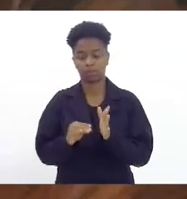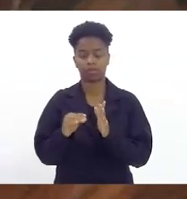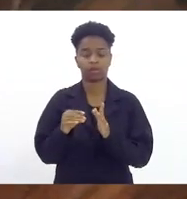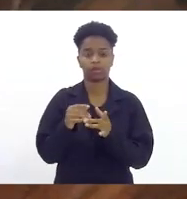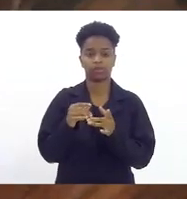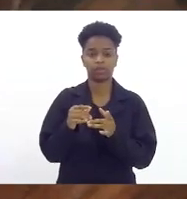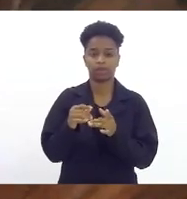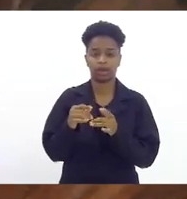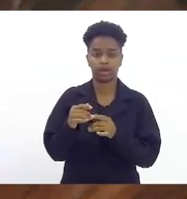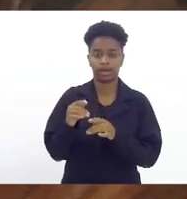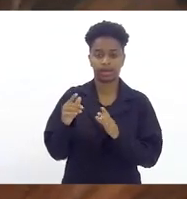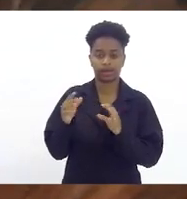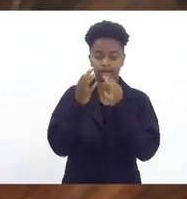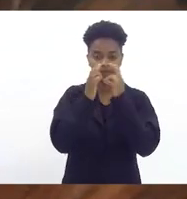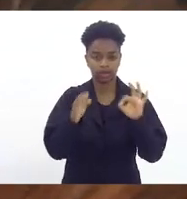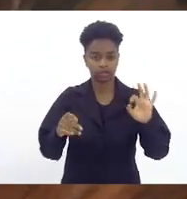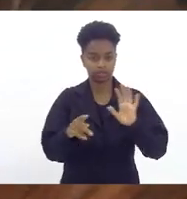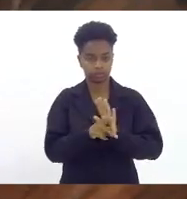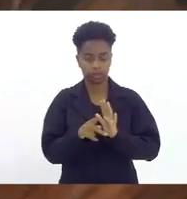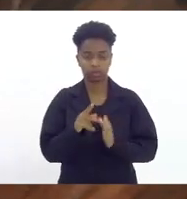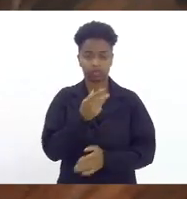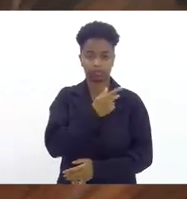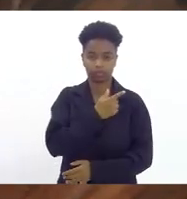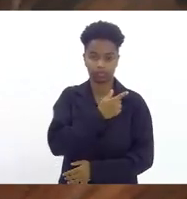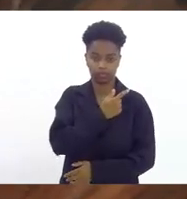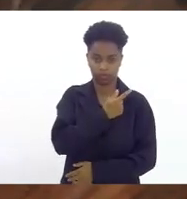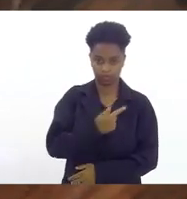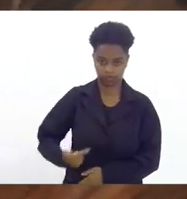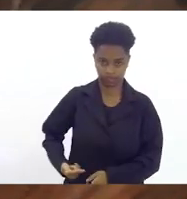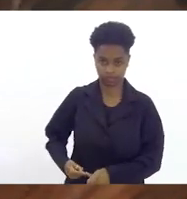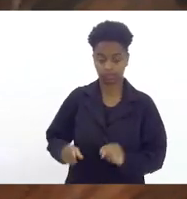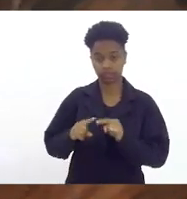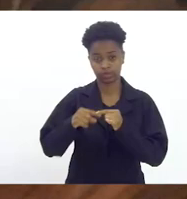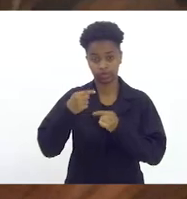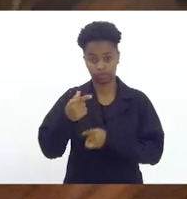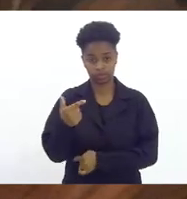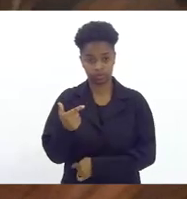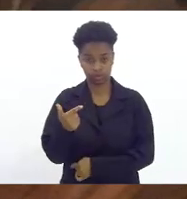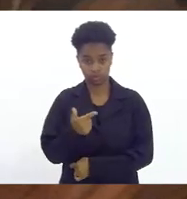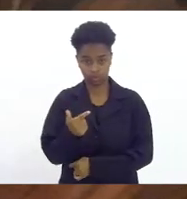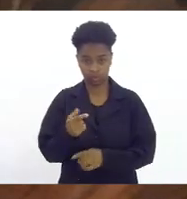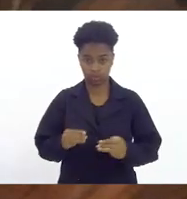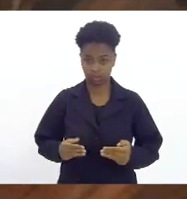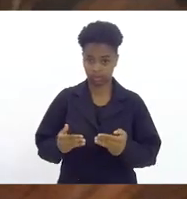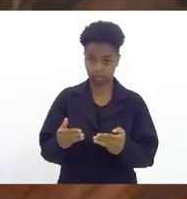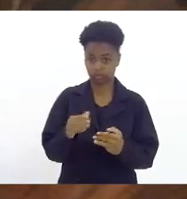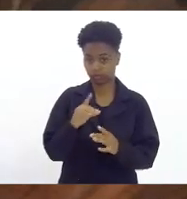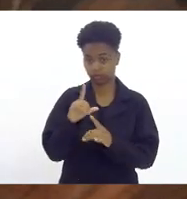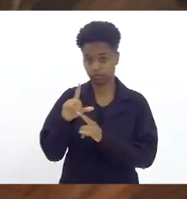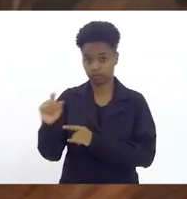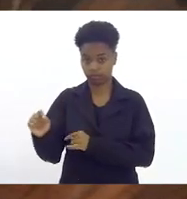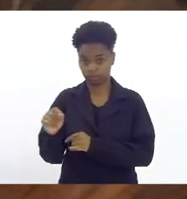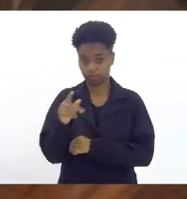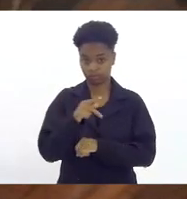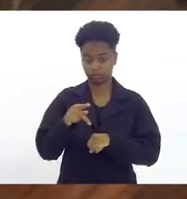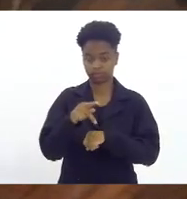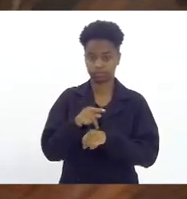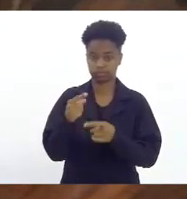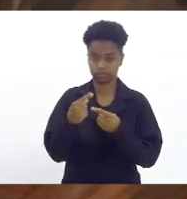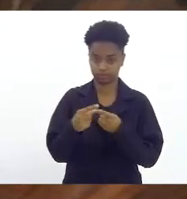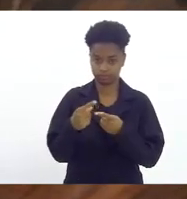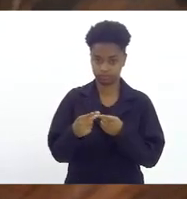ele caiu o segundo Ministro Alves ele praticamente saiu do país pois chegou